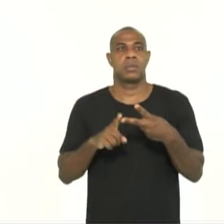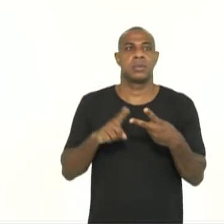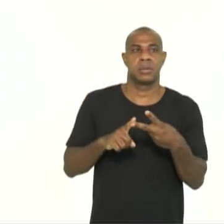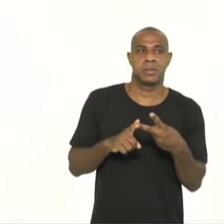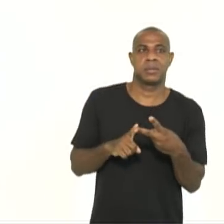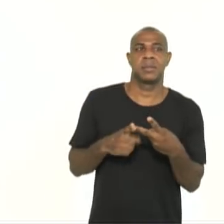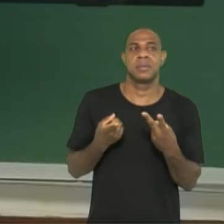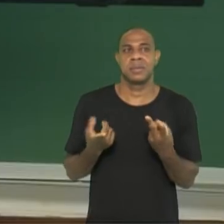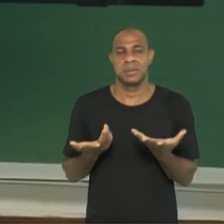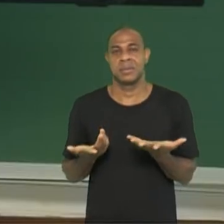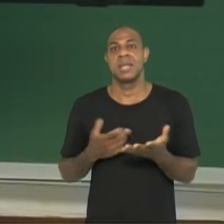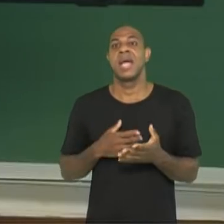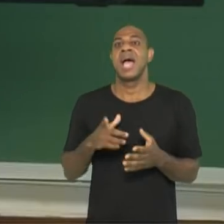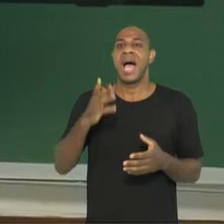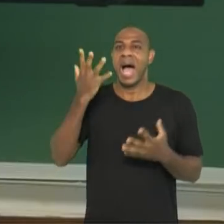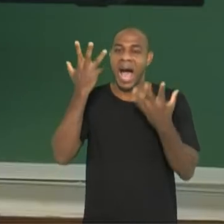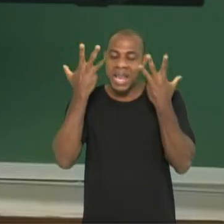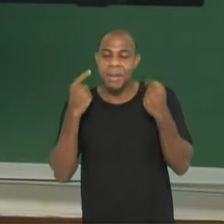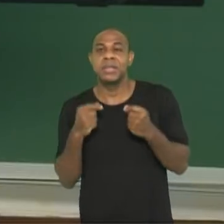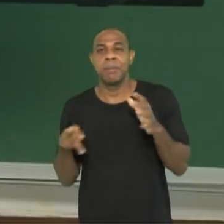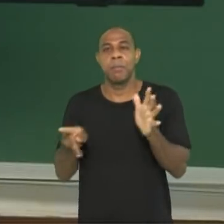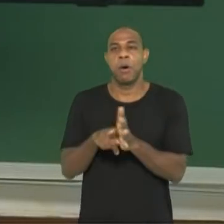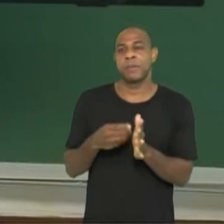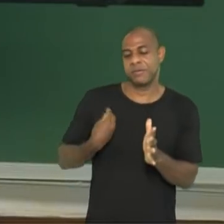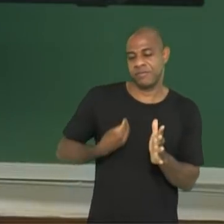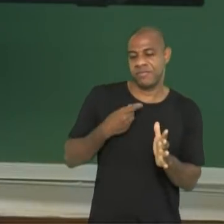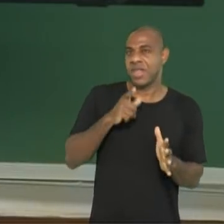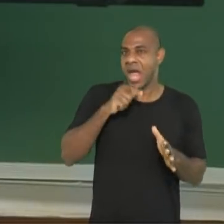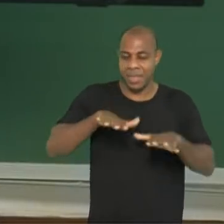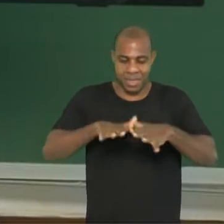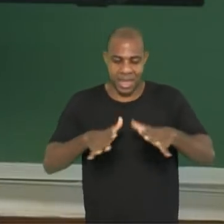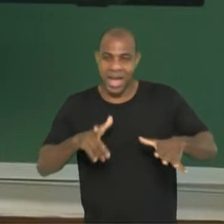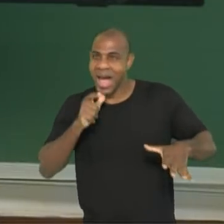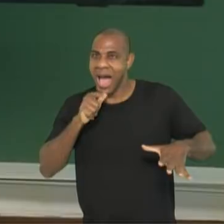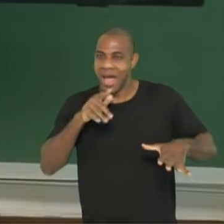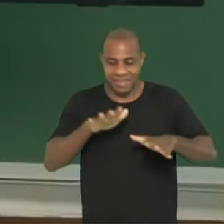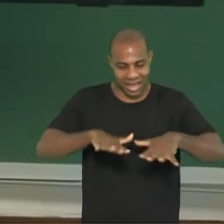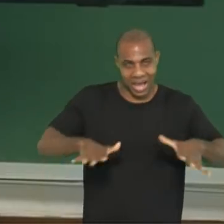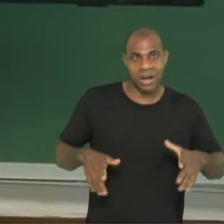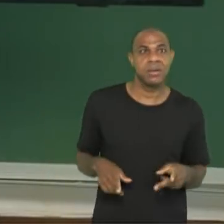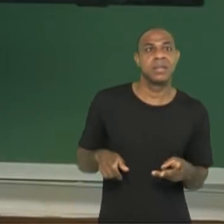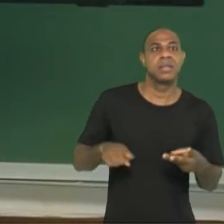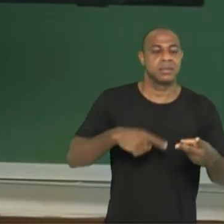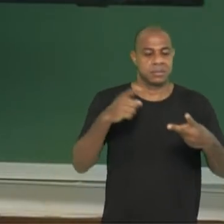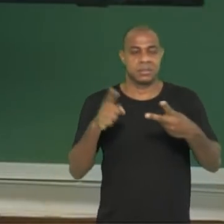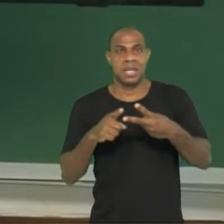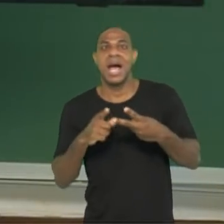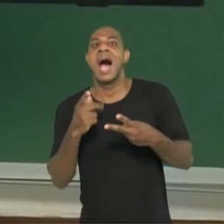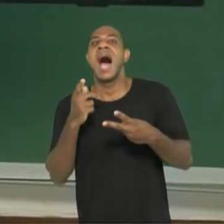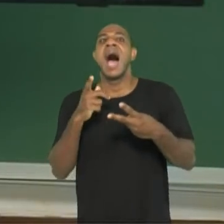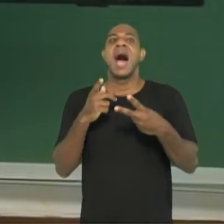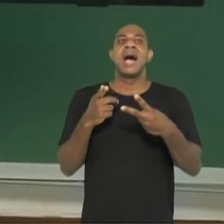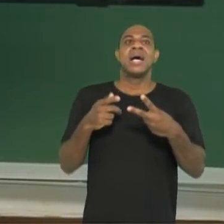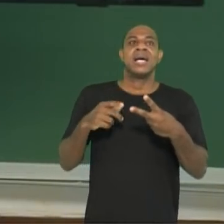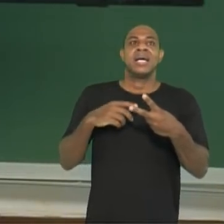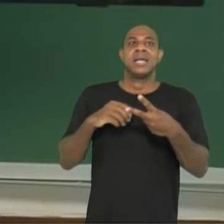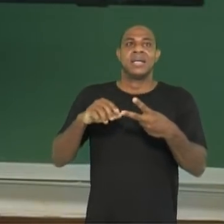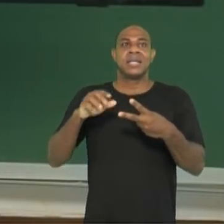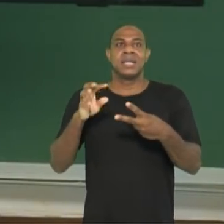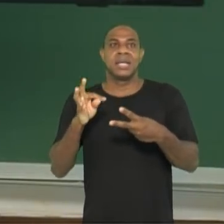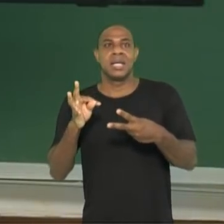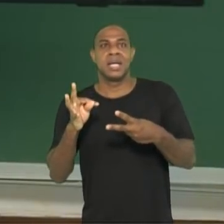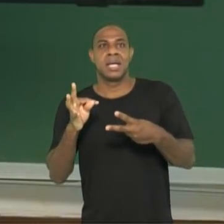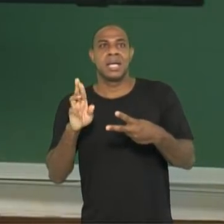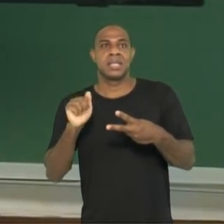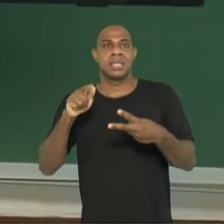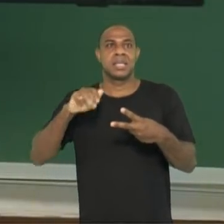brânquias são animais aquáticos, ou pode ser traqueal, dos animais que não são aquáticos. A gente pode encontrar ainda